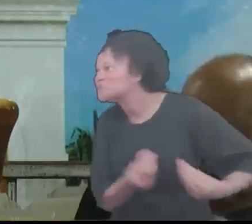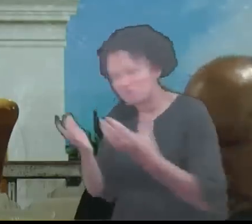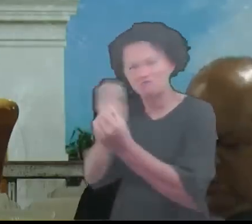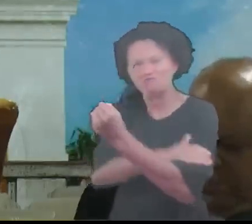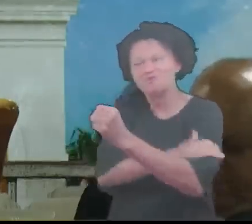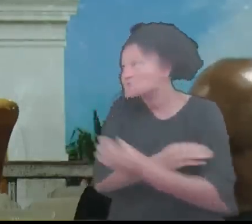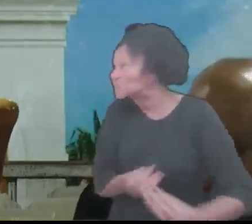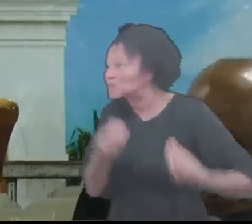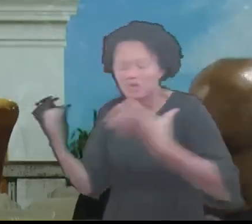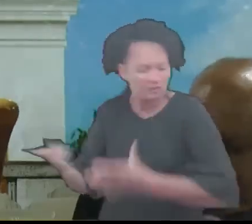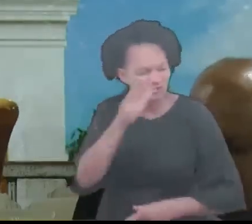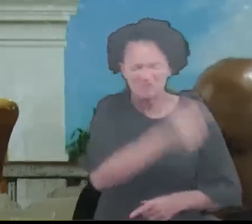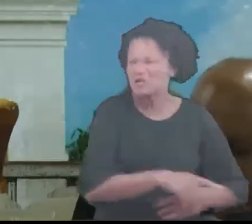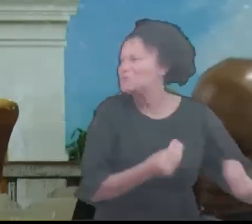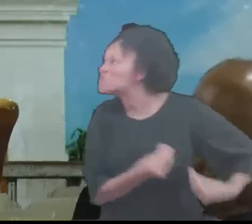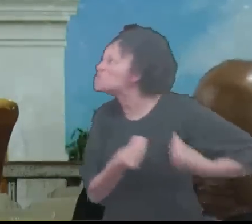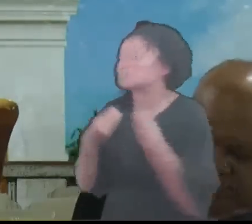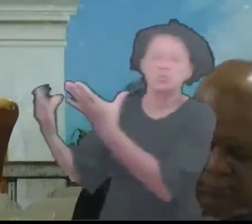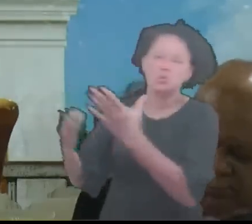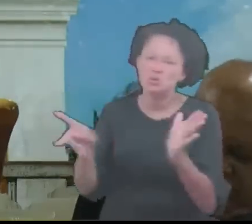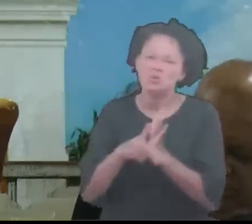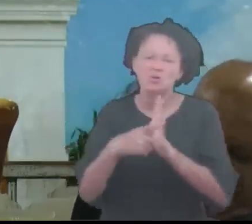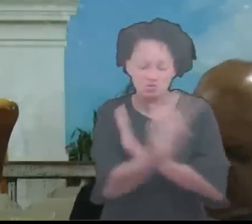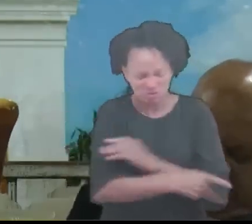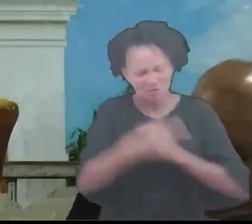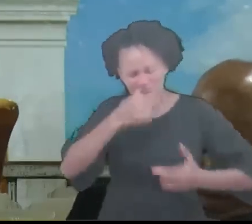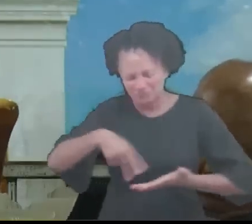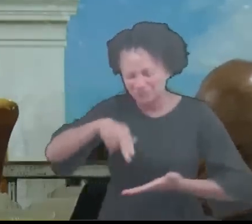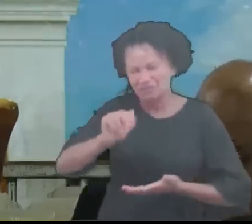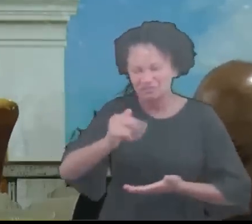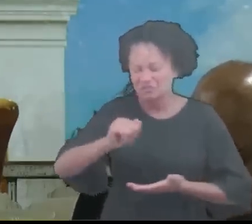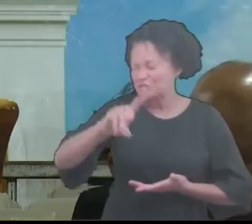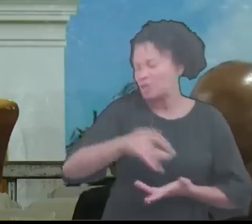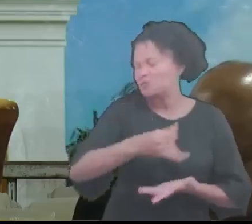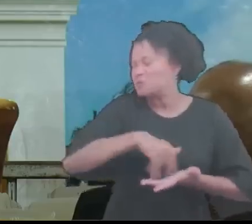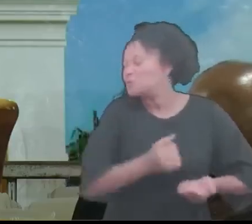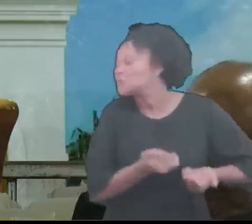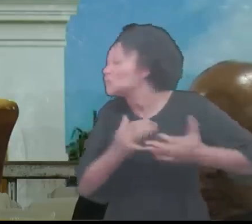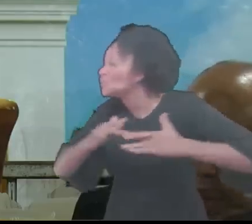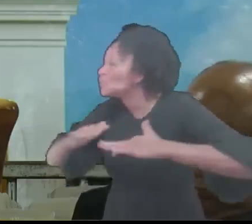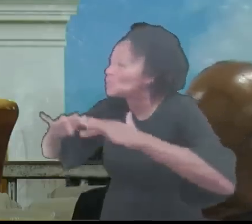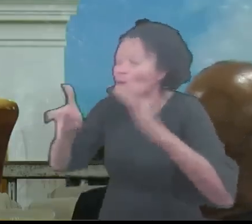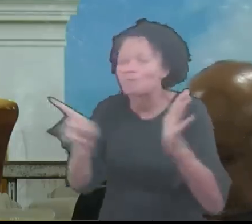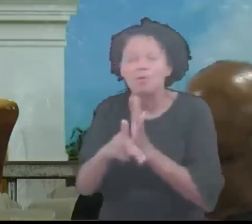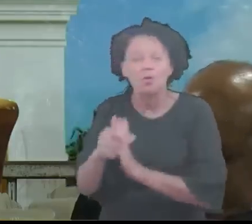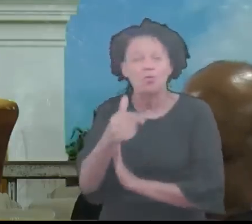força, ele estava oferecendo o seu dardo ao noivo da igreja.